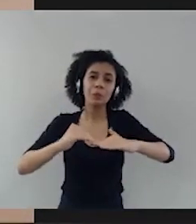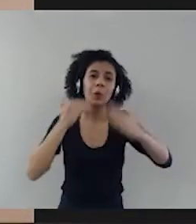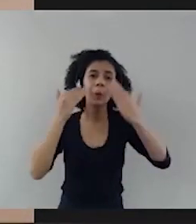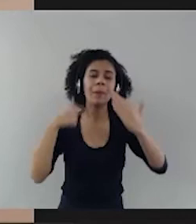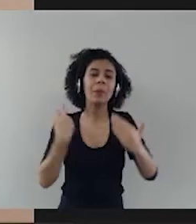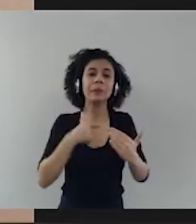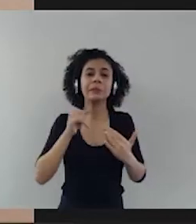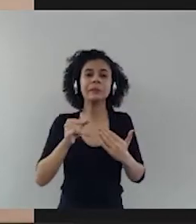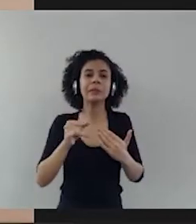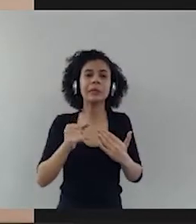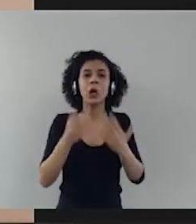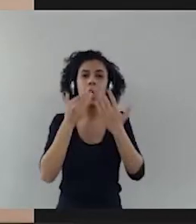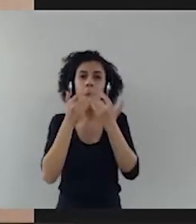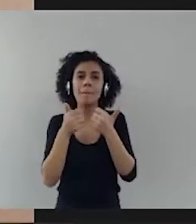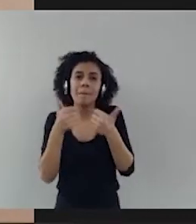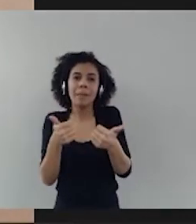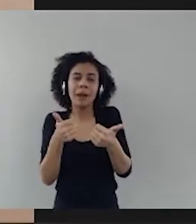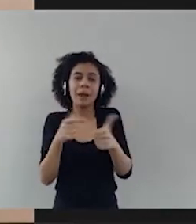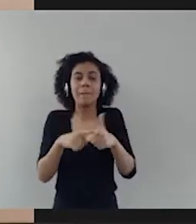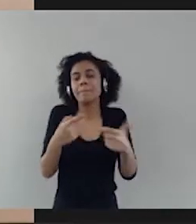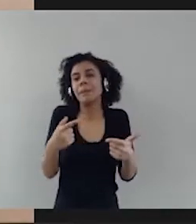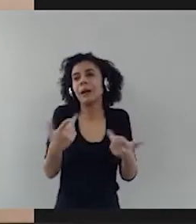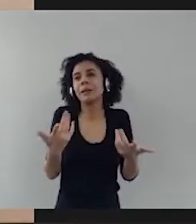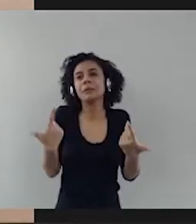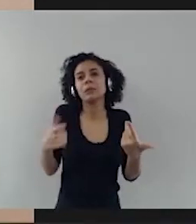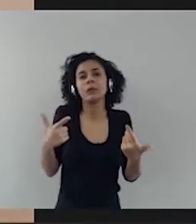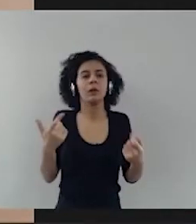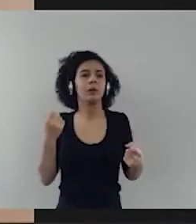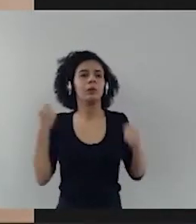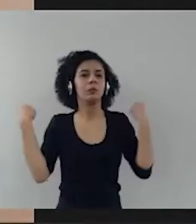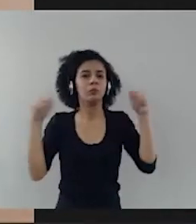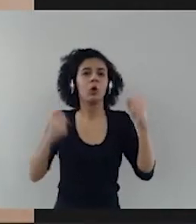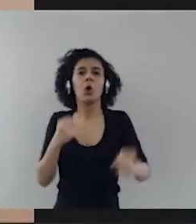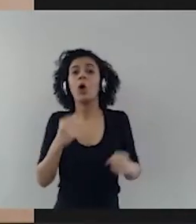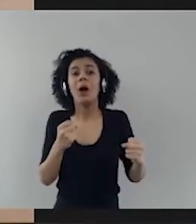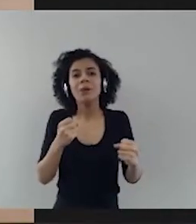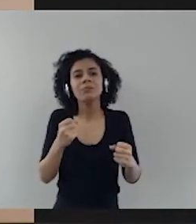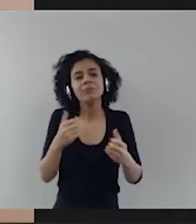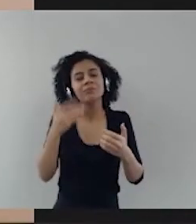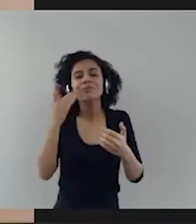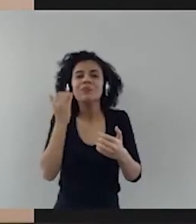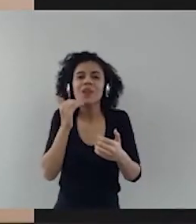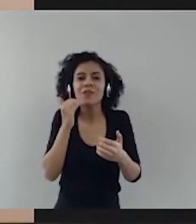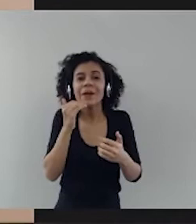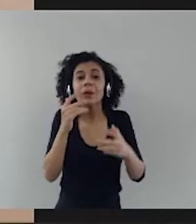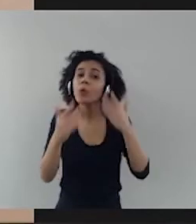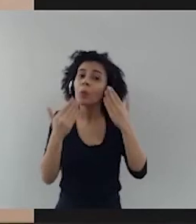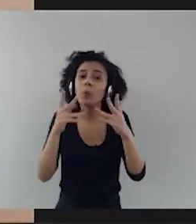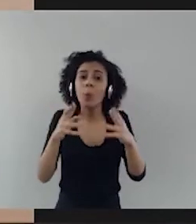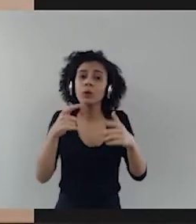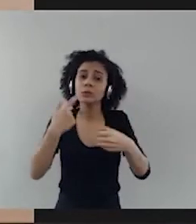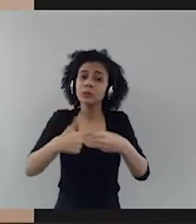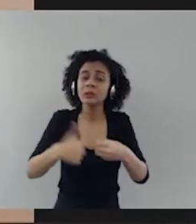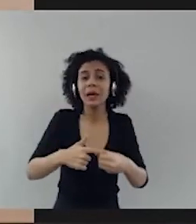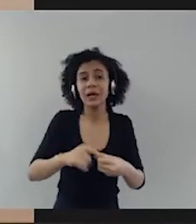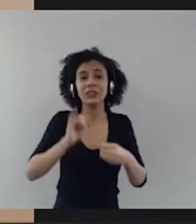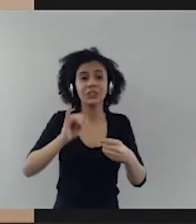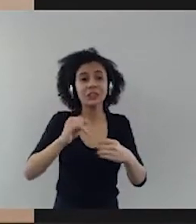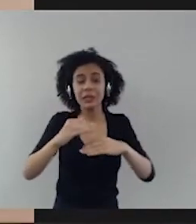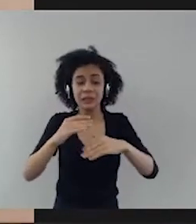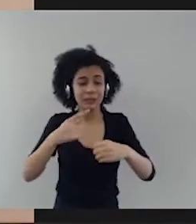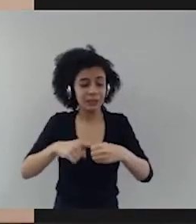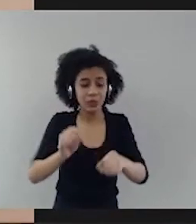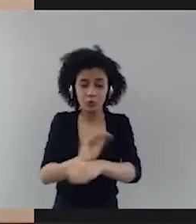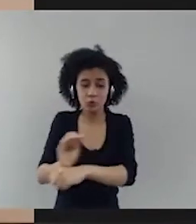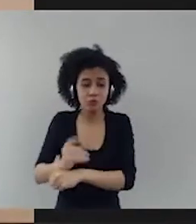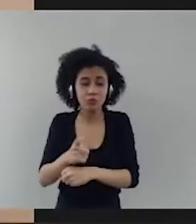ficará doente, entrará num processo de degradação, essas pessoas também ficarão doentes e vão provocar um desequilíbrio